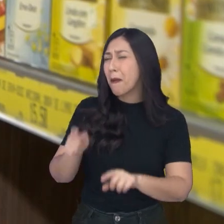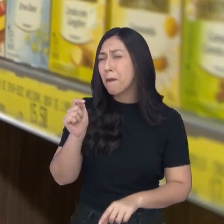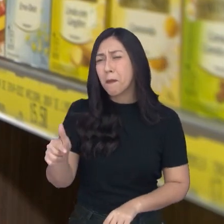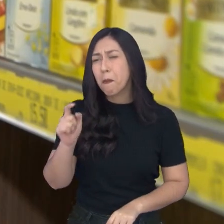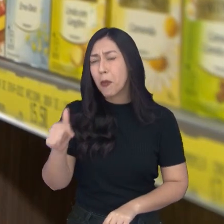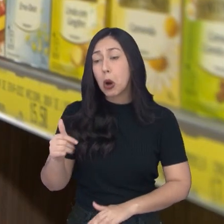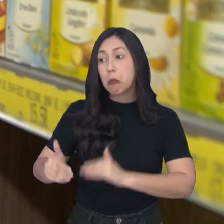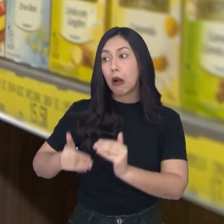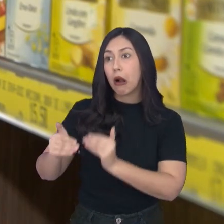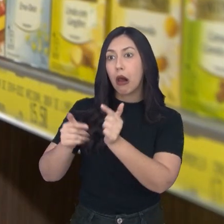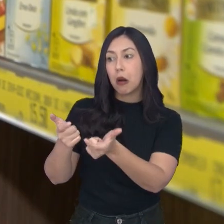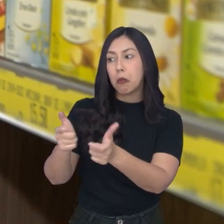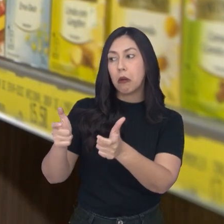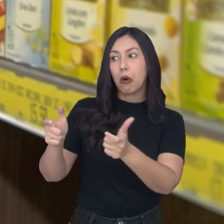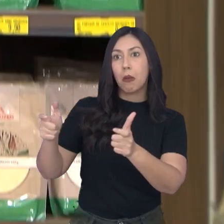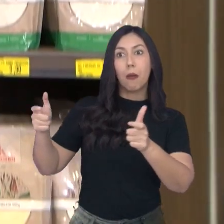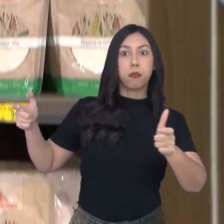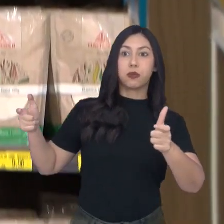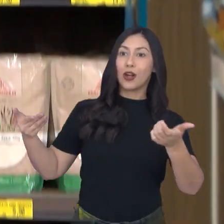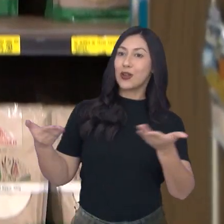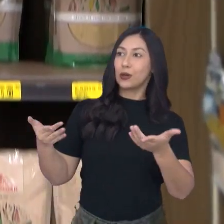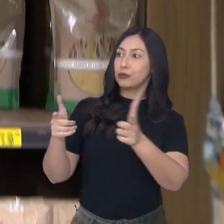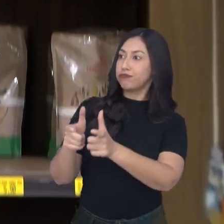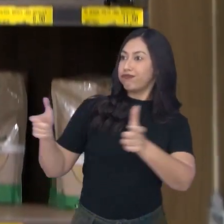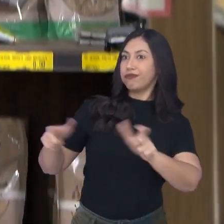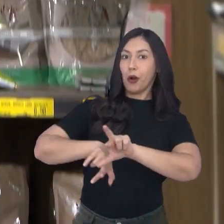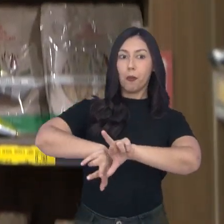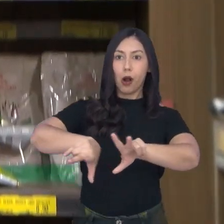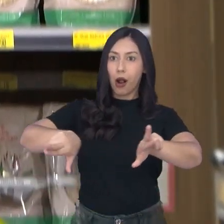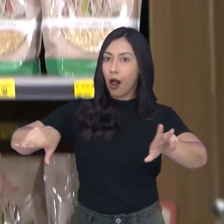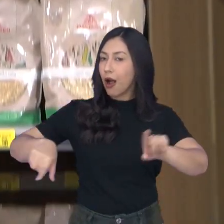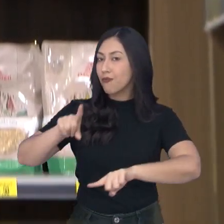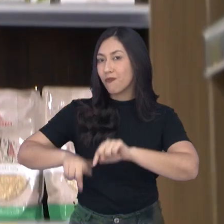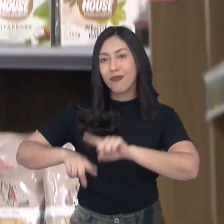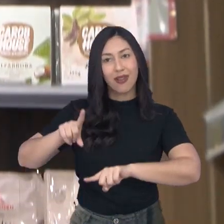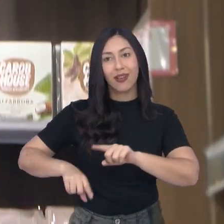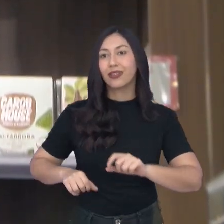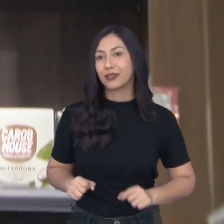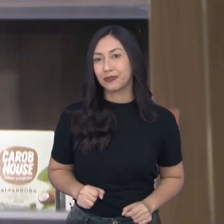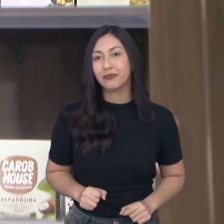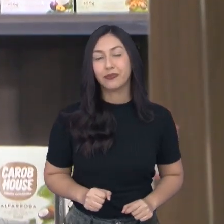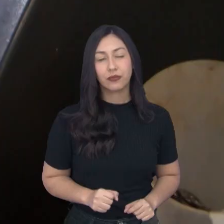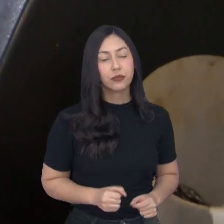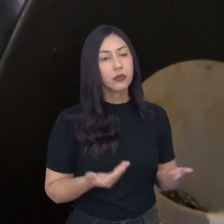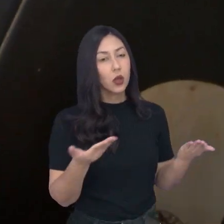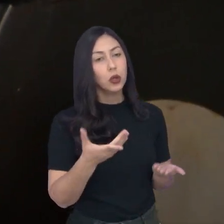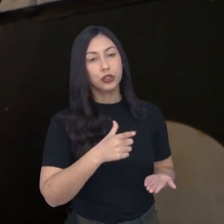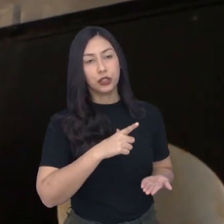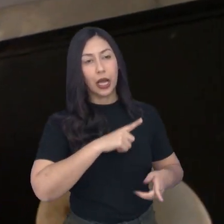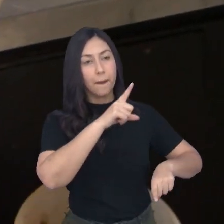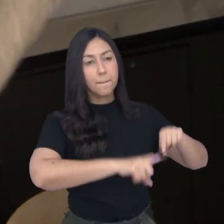se desenvolvendo até o que a gente tem hoje, que é essa grande variedade de produtos e marcas que tem no mercado. Hoje tem a variedade